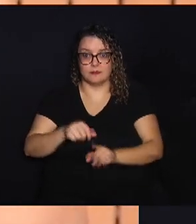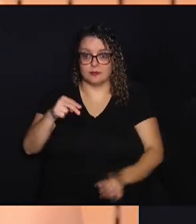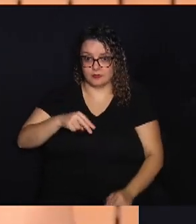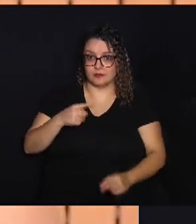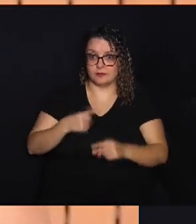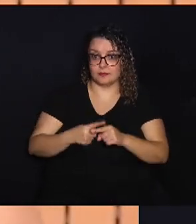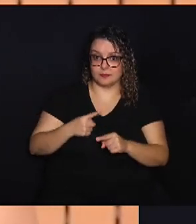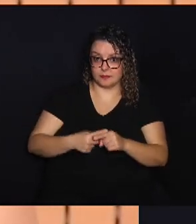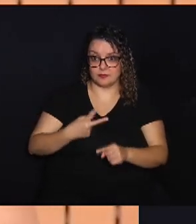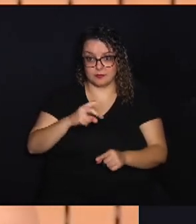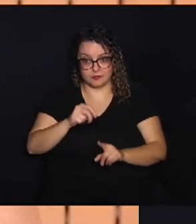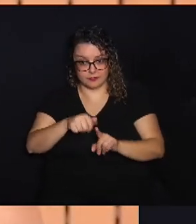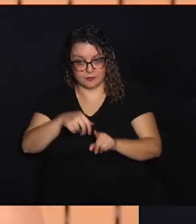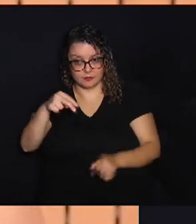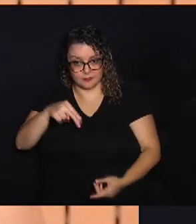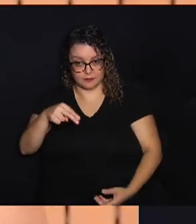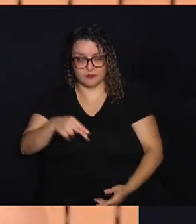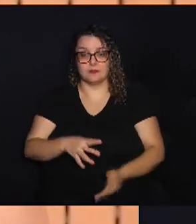novembro